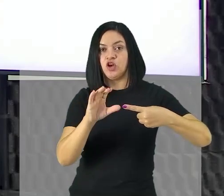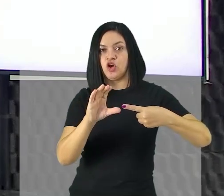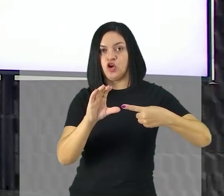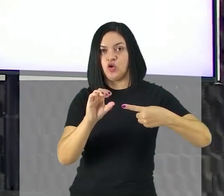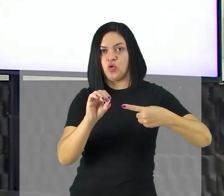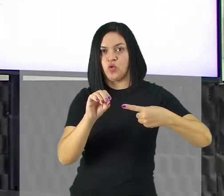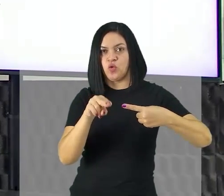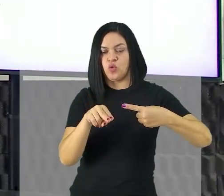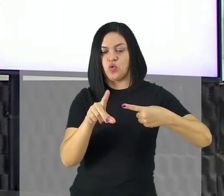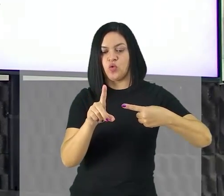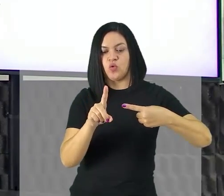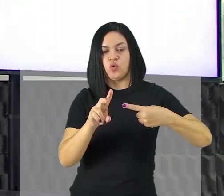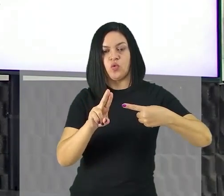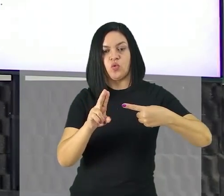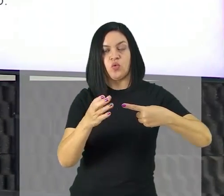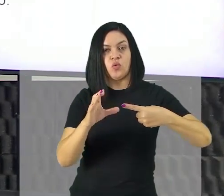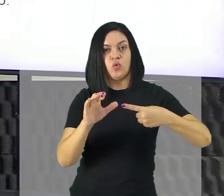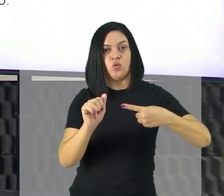condução.